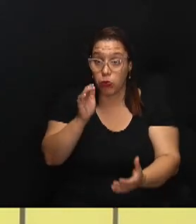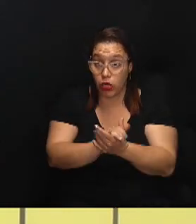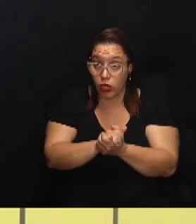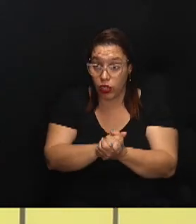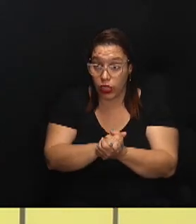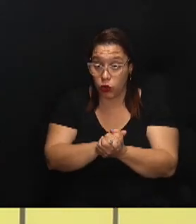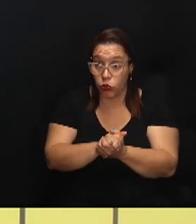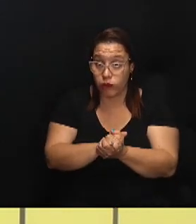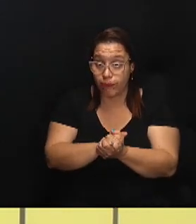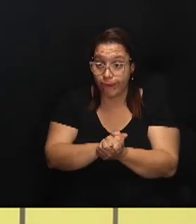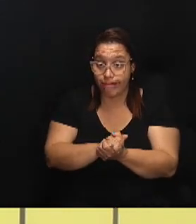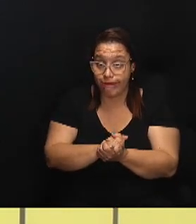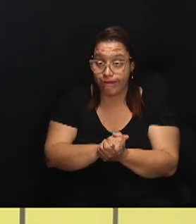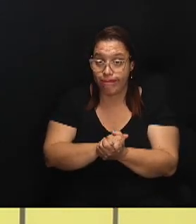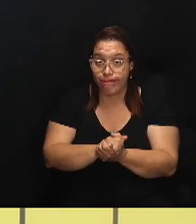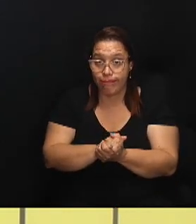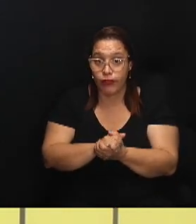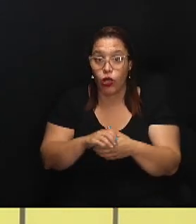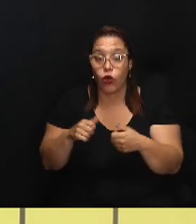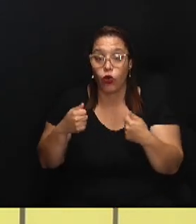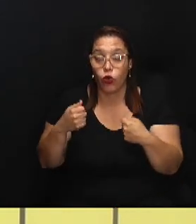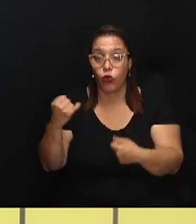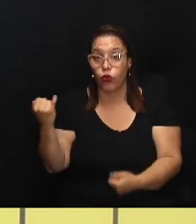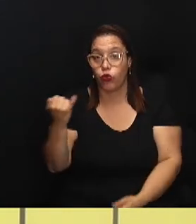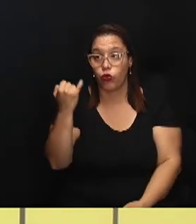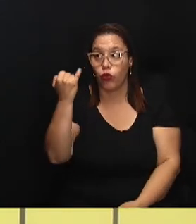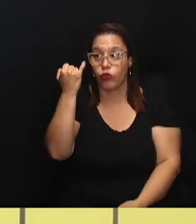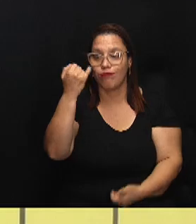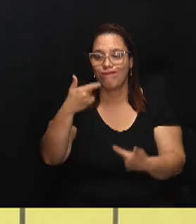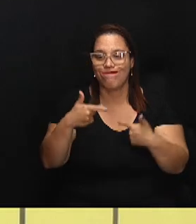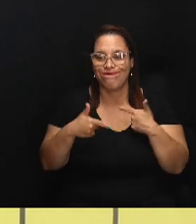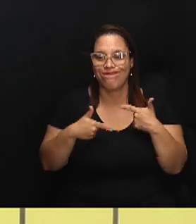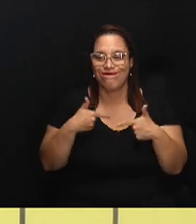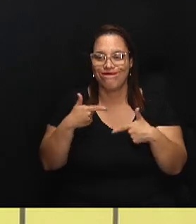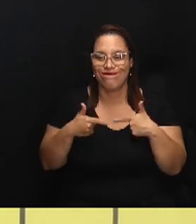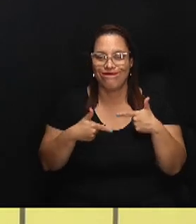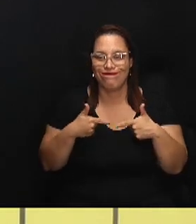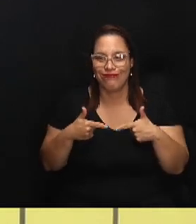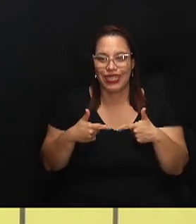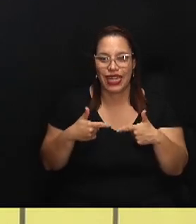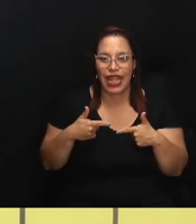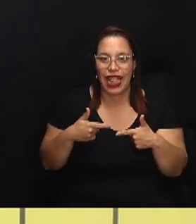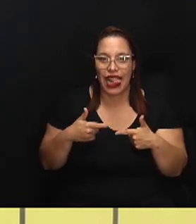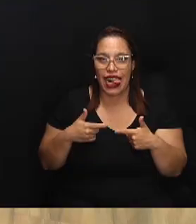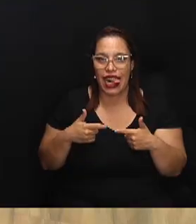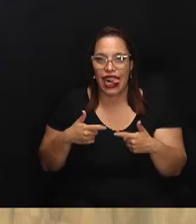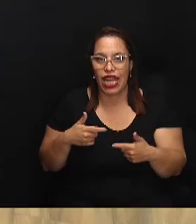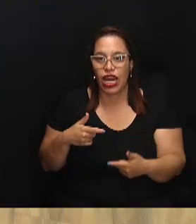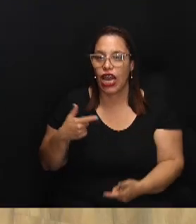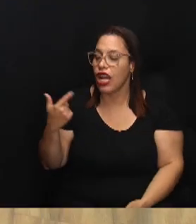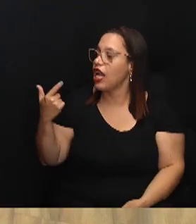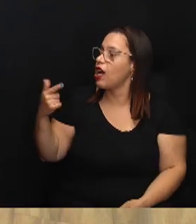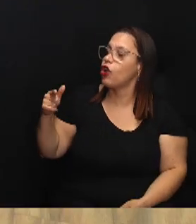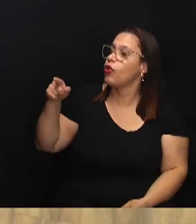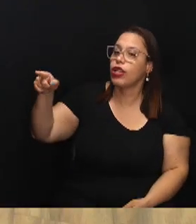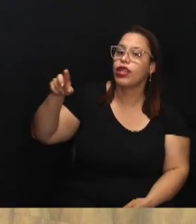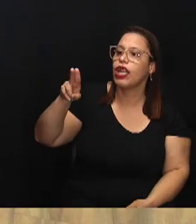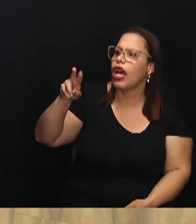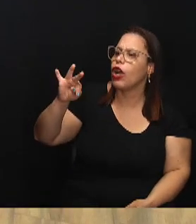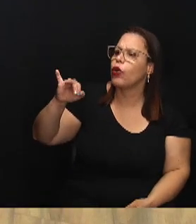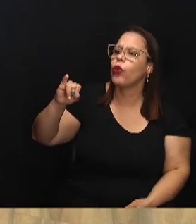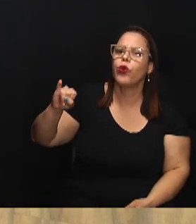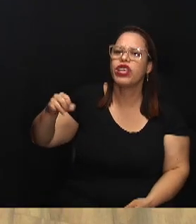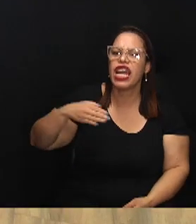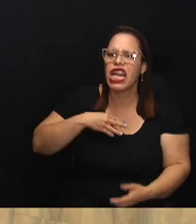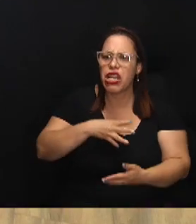restaurante, né? Isso foi importante, mas foi um trabalho, porque é o que a Simone falou. Porque no começo você fala, como assim eu não estou lá na UTI com meu